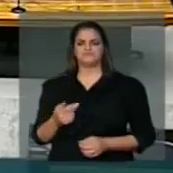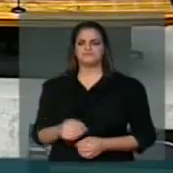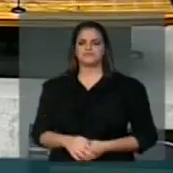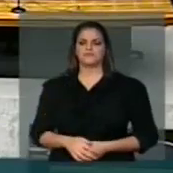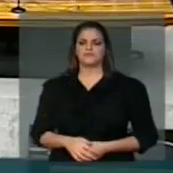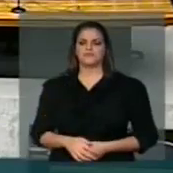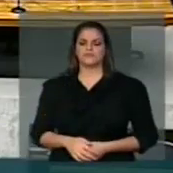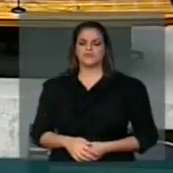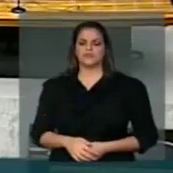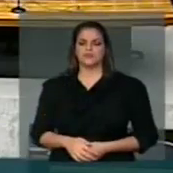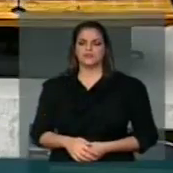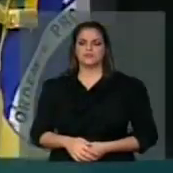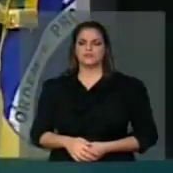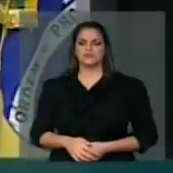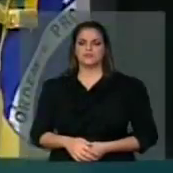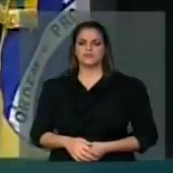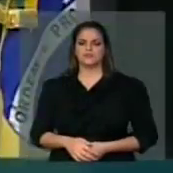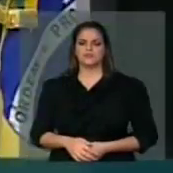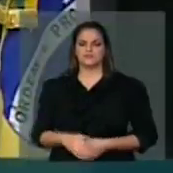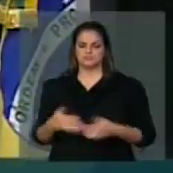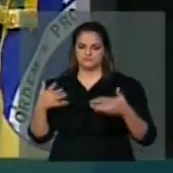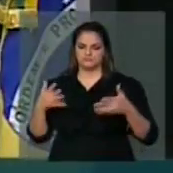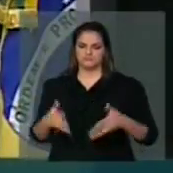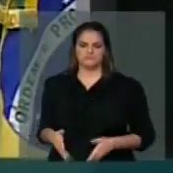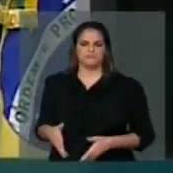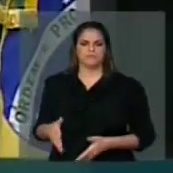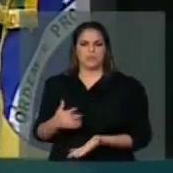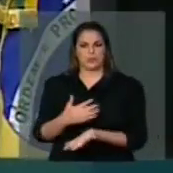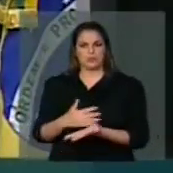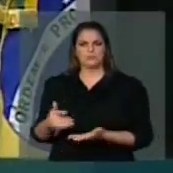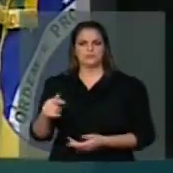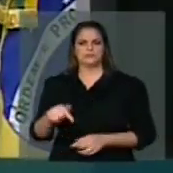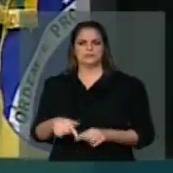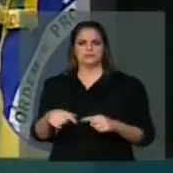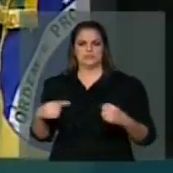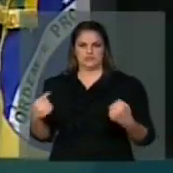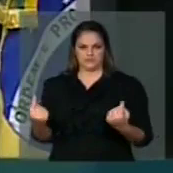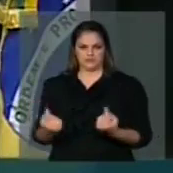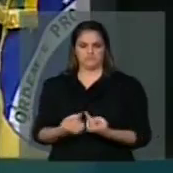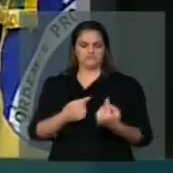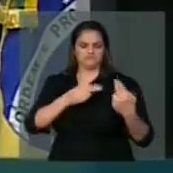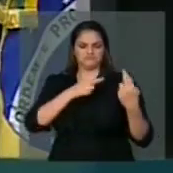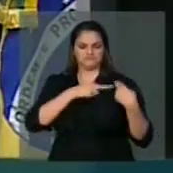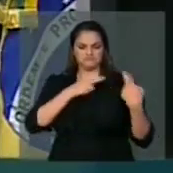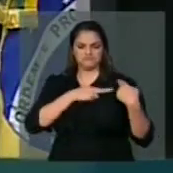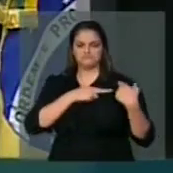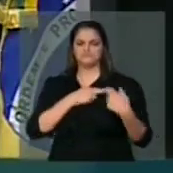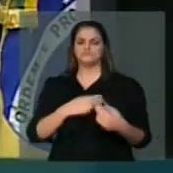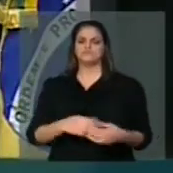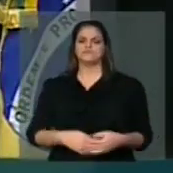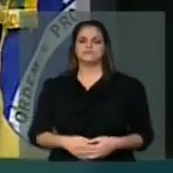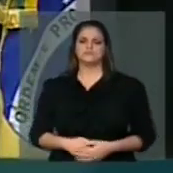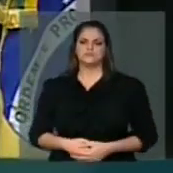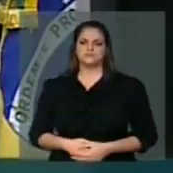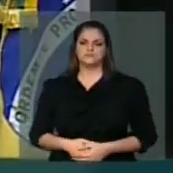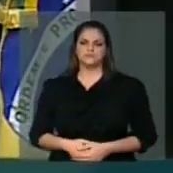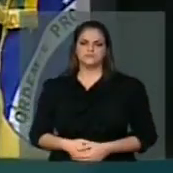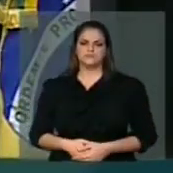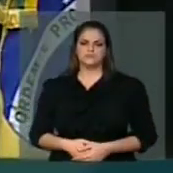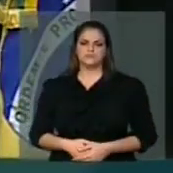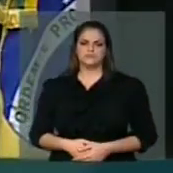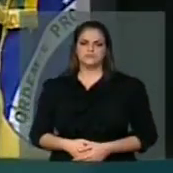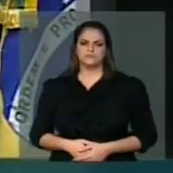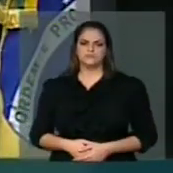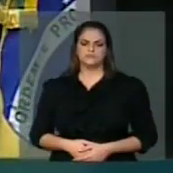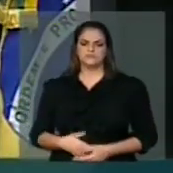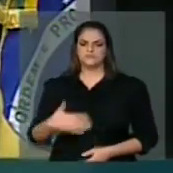assumi a responsabilidade de iniciar essa sessão, tendo sido, inclusive, lembrado pelos que